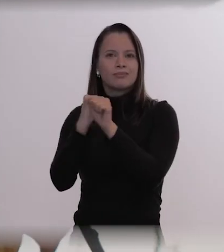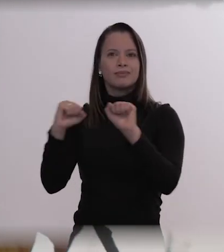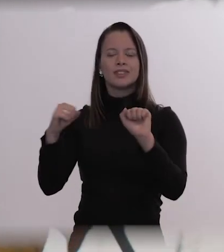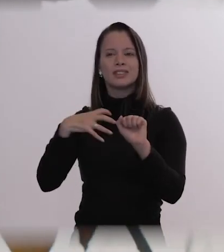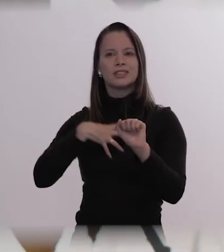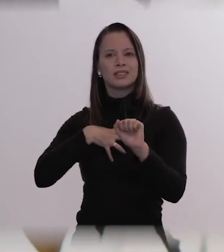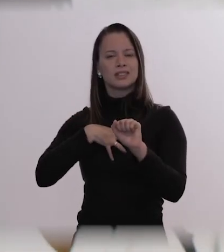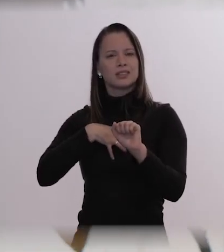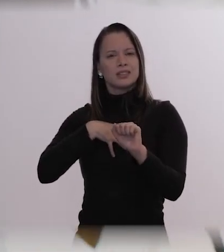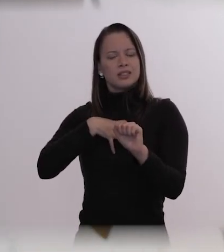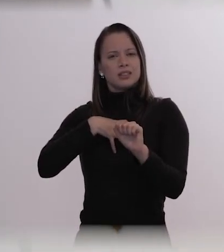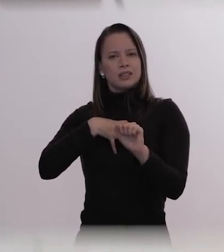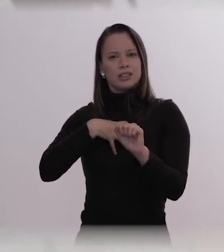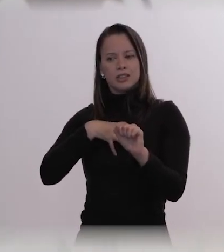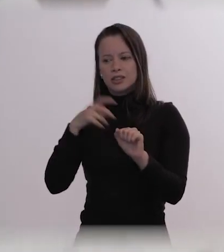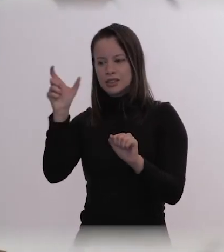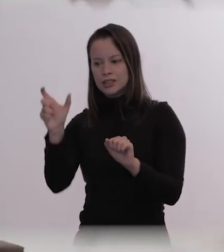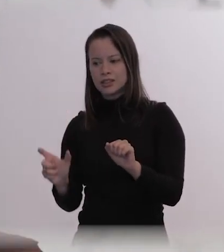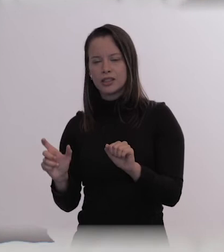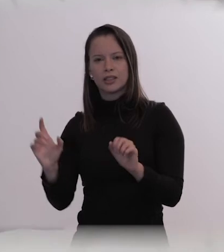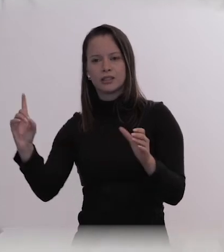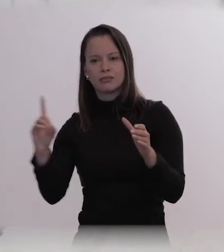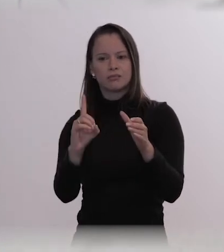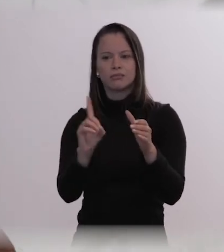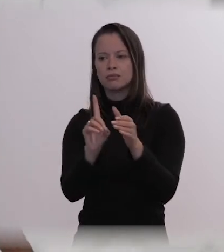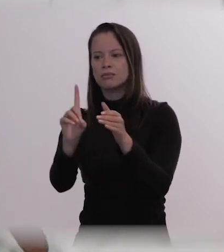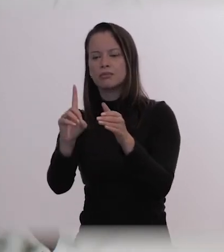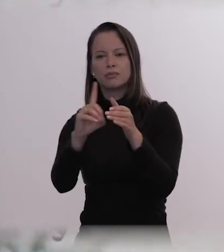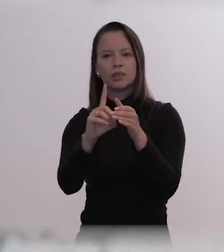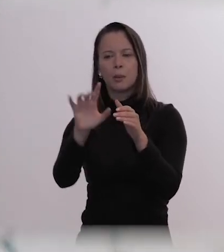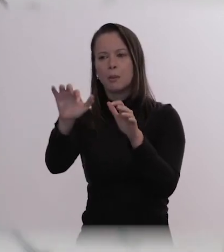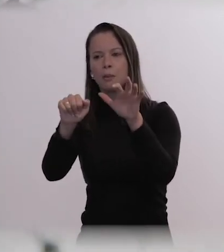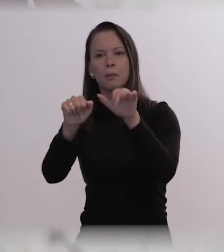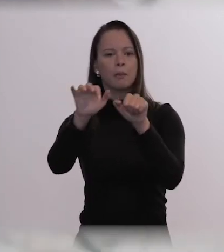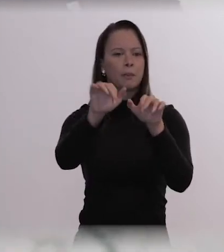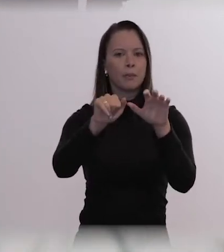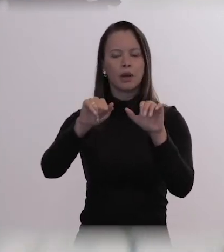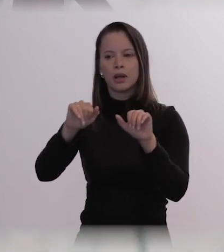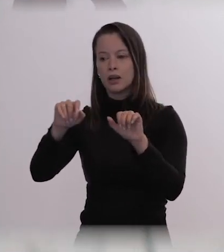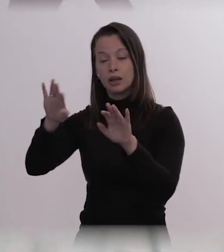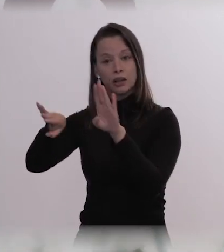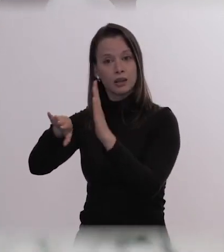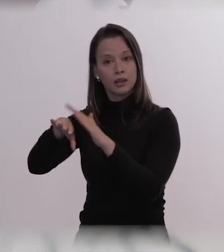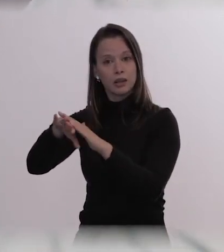se sentir se apropriando do mundo e transformando o mundo também.